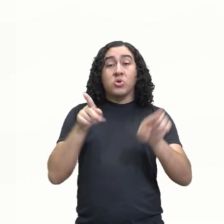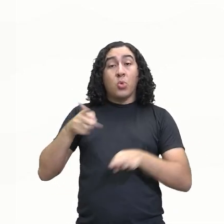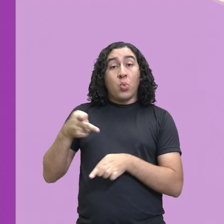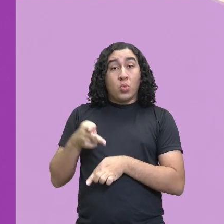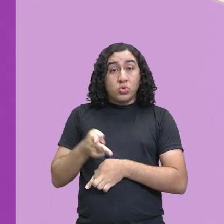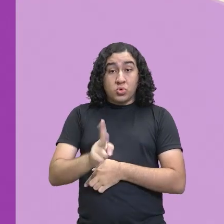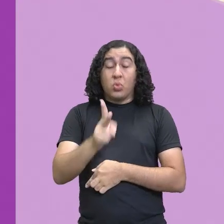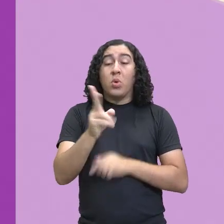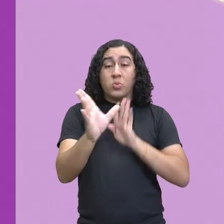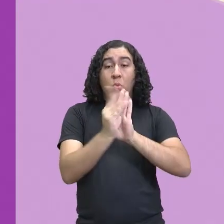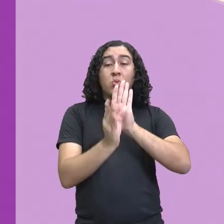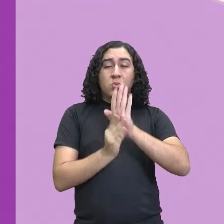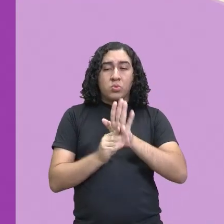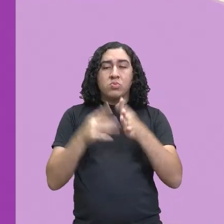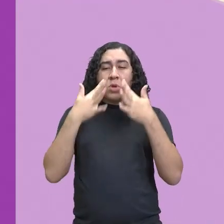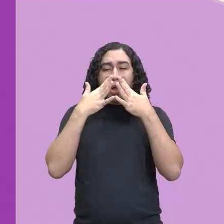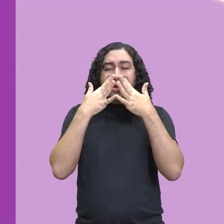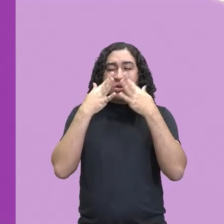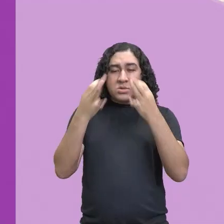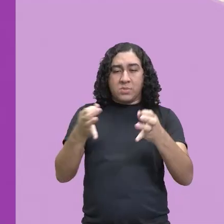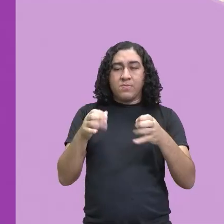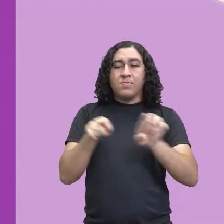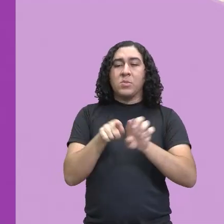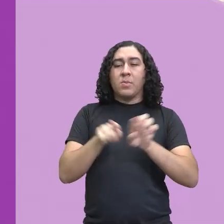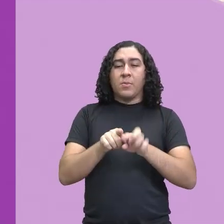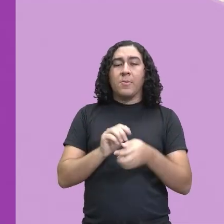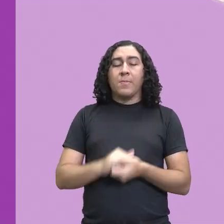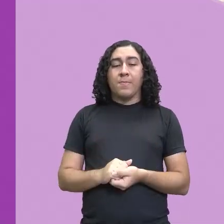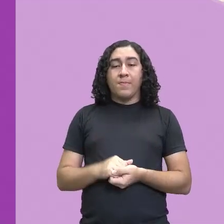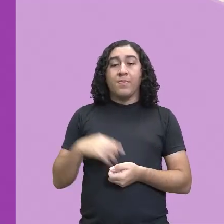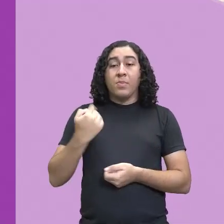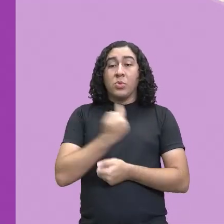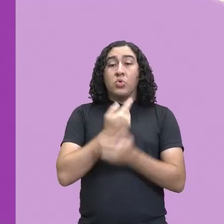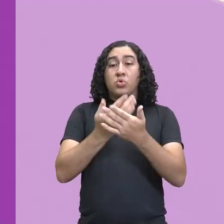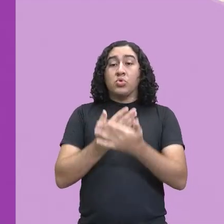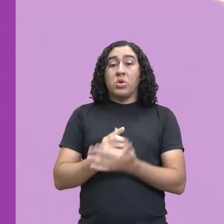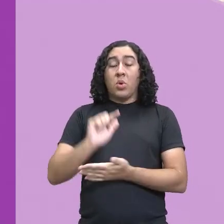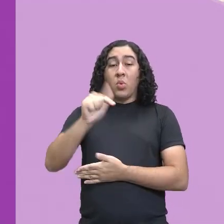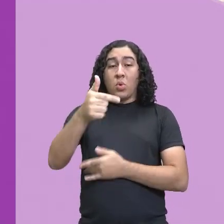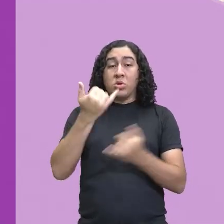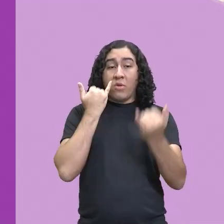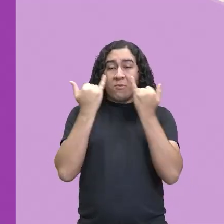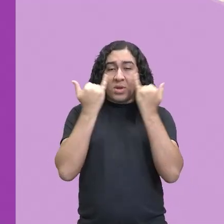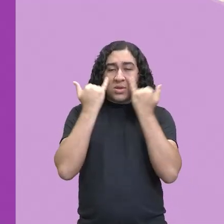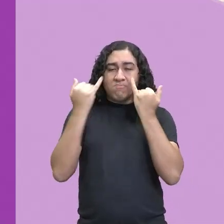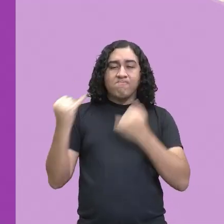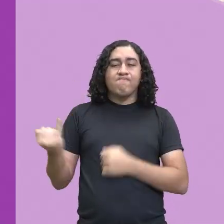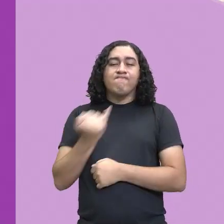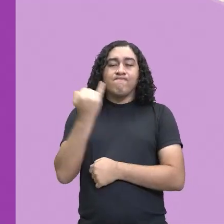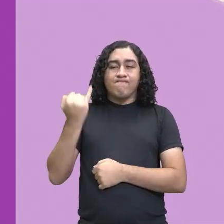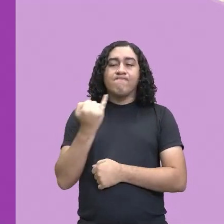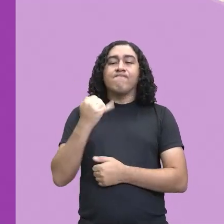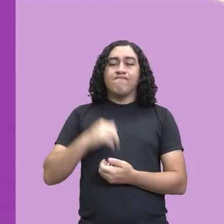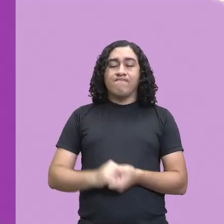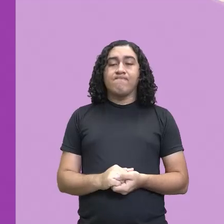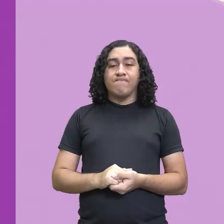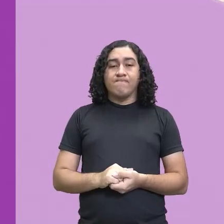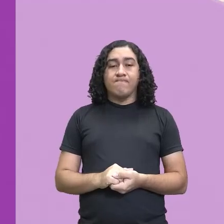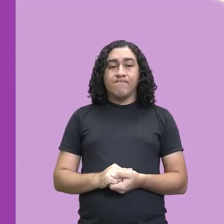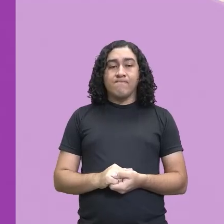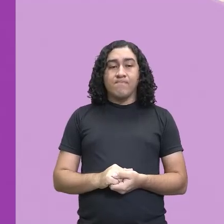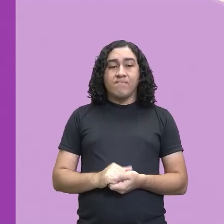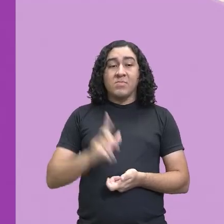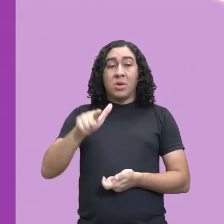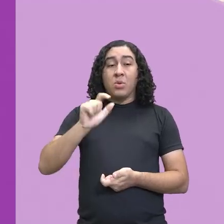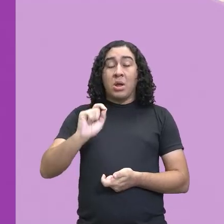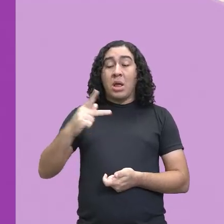mais um pouquinho de olho na tela, aí nós vamos estudar mais um detalhe. muito importante para nós, que é a